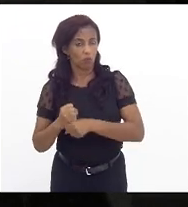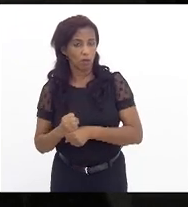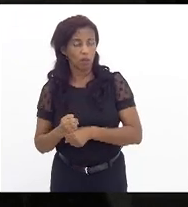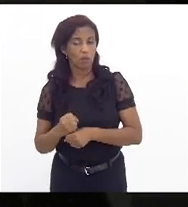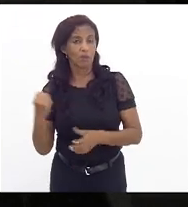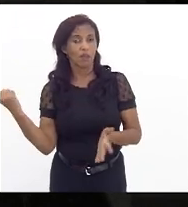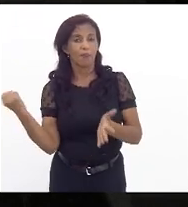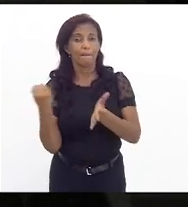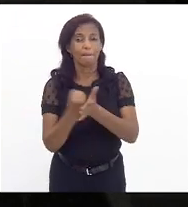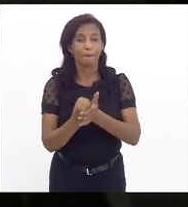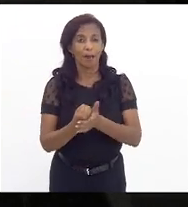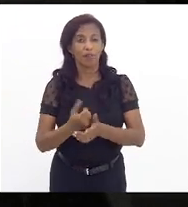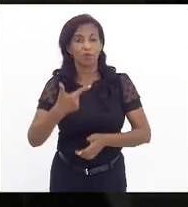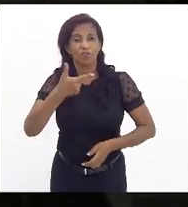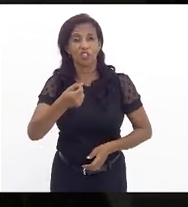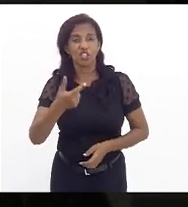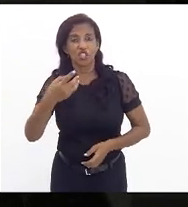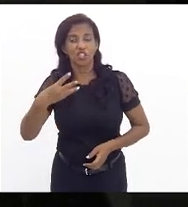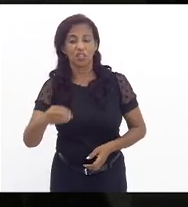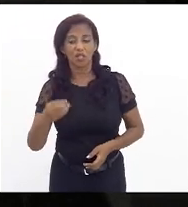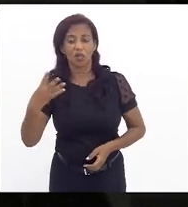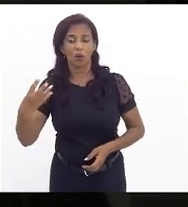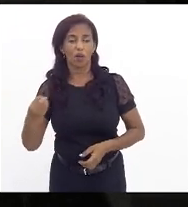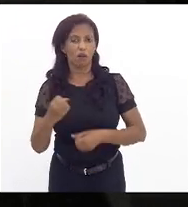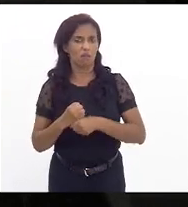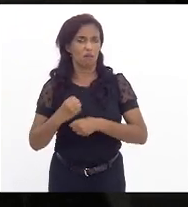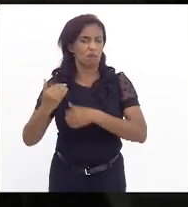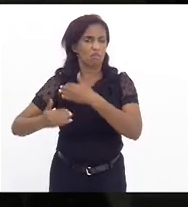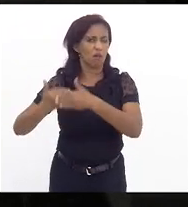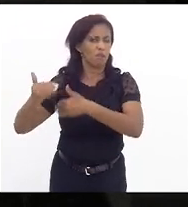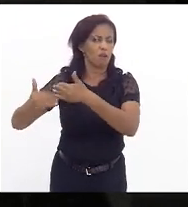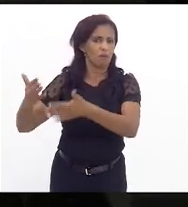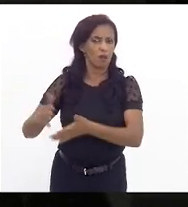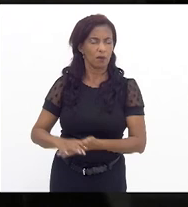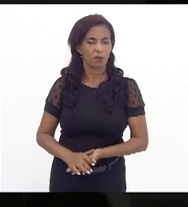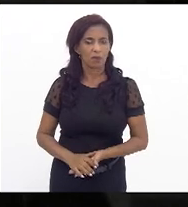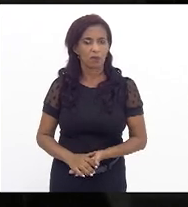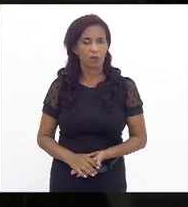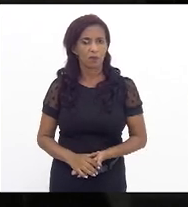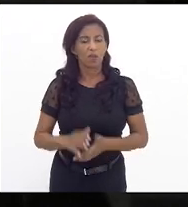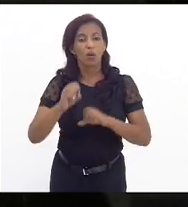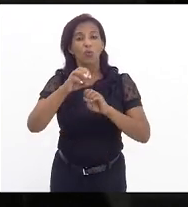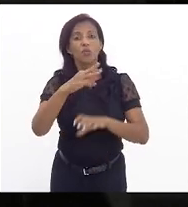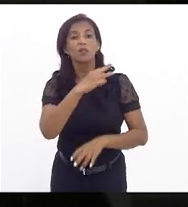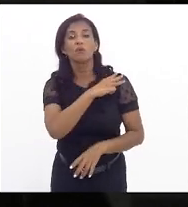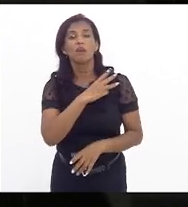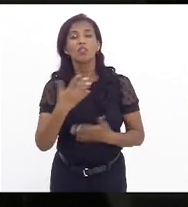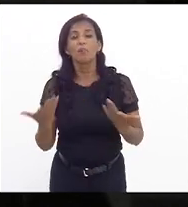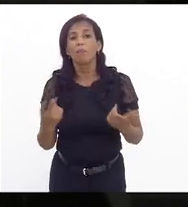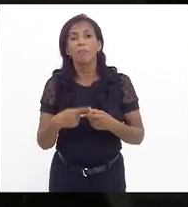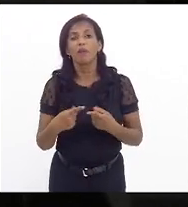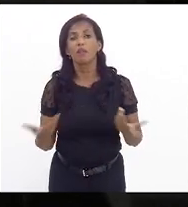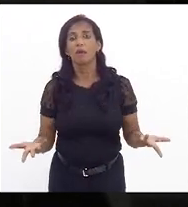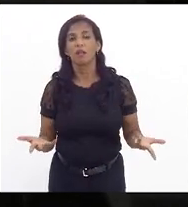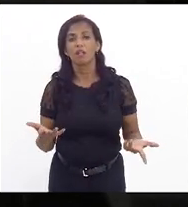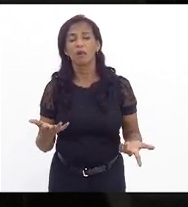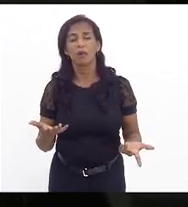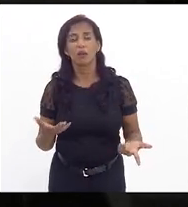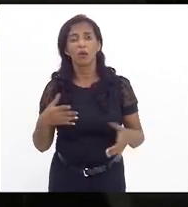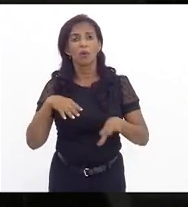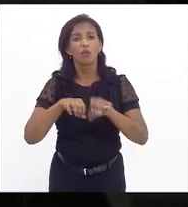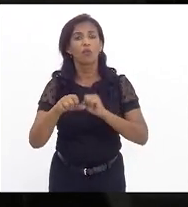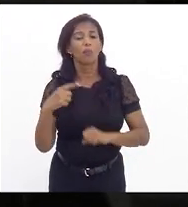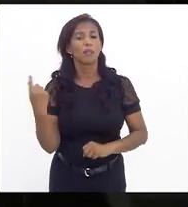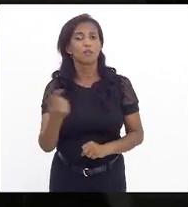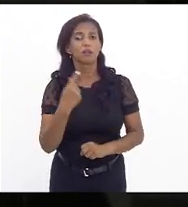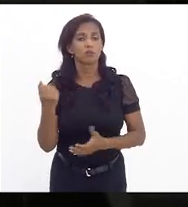ter impacto nos próximos 20, 30, 40 anos. O ensino médio vai servir para quê prioritariamente no Rio de Janeiro? O que é que a gente quer? como formação